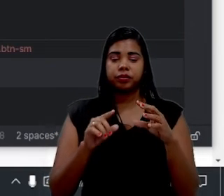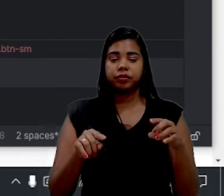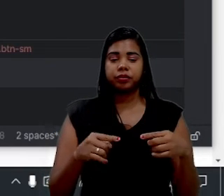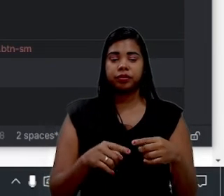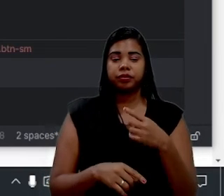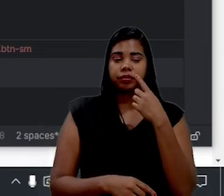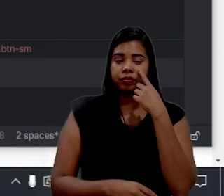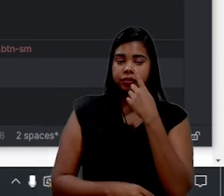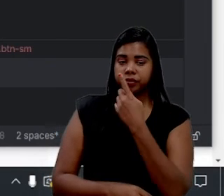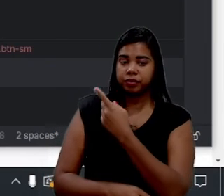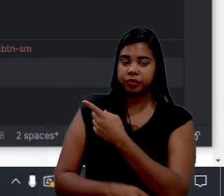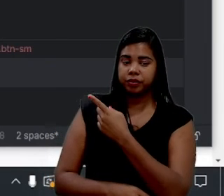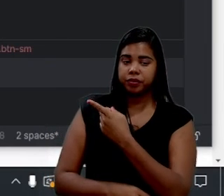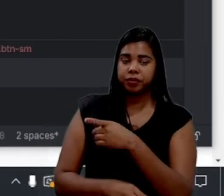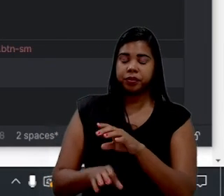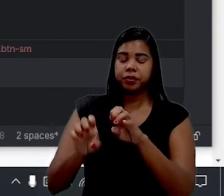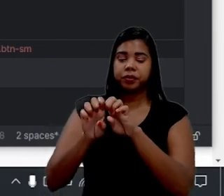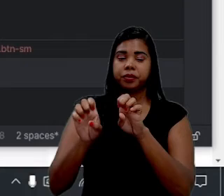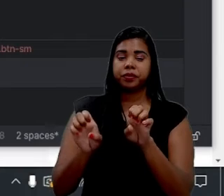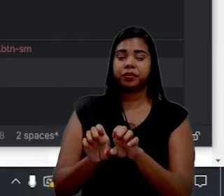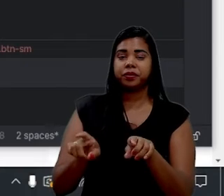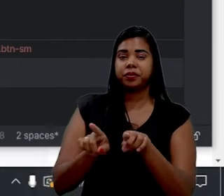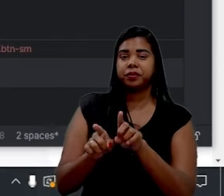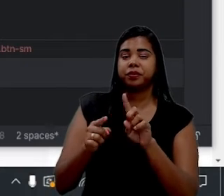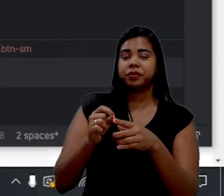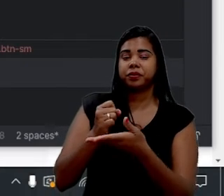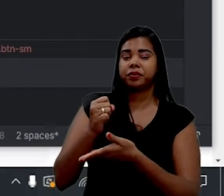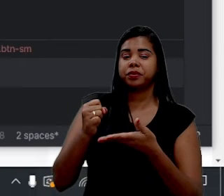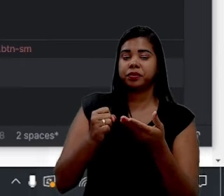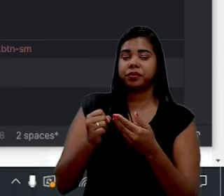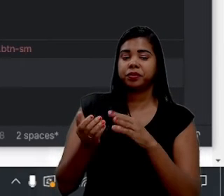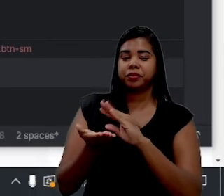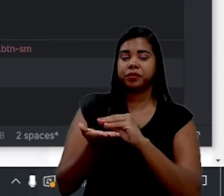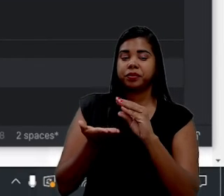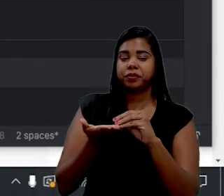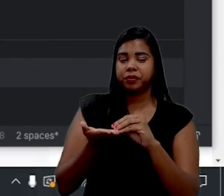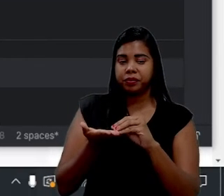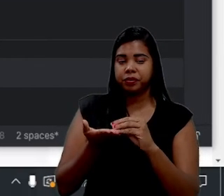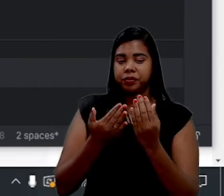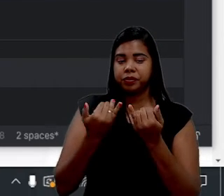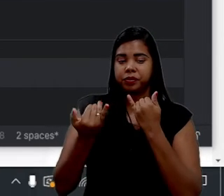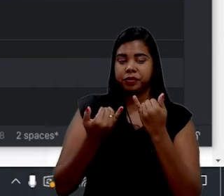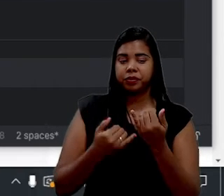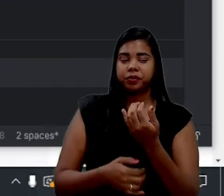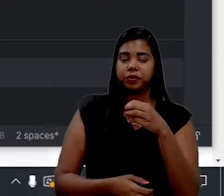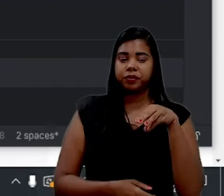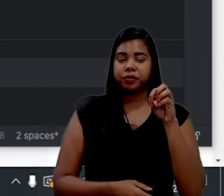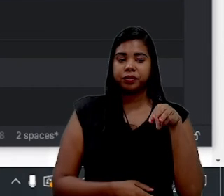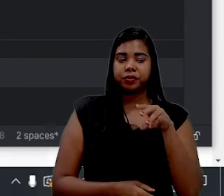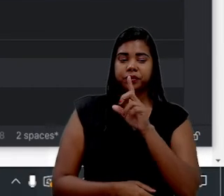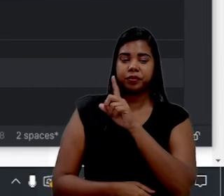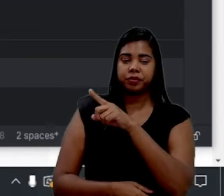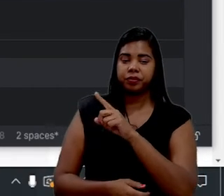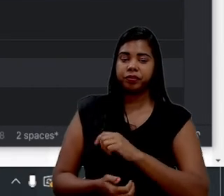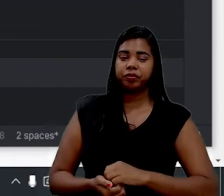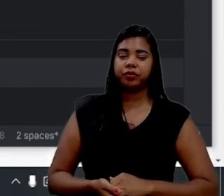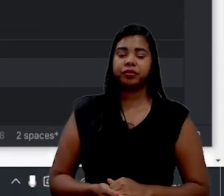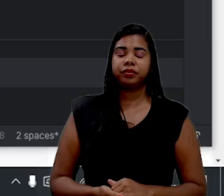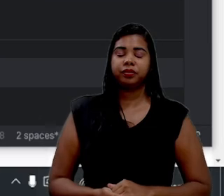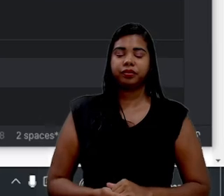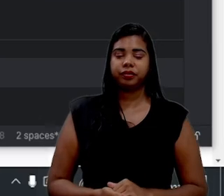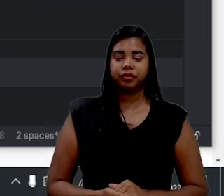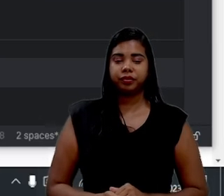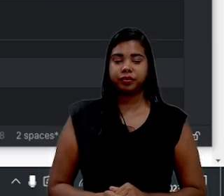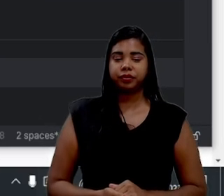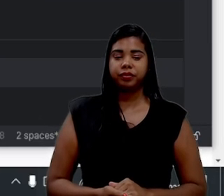tá? Onde vai puxar a estrutura da base de dados do módulo, né? Então, esse